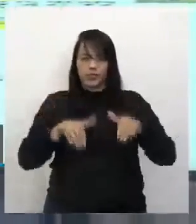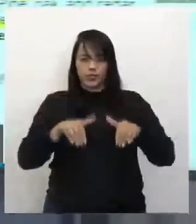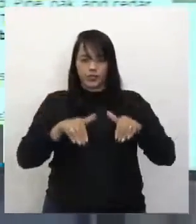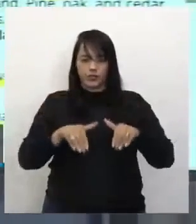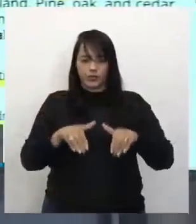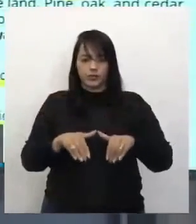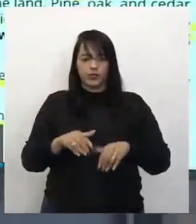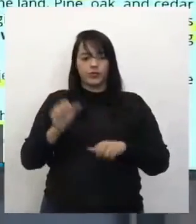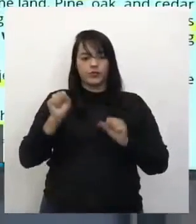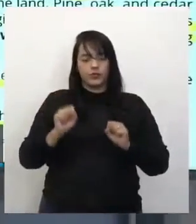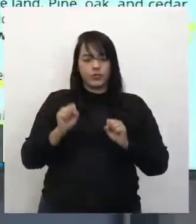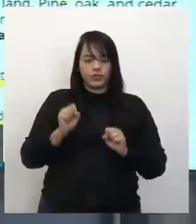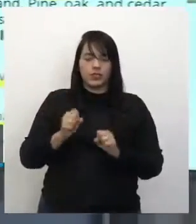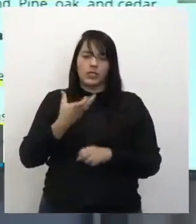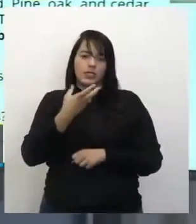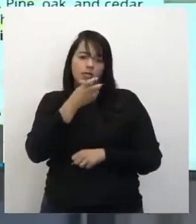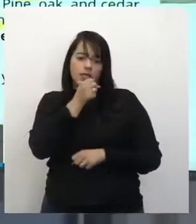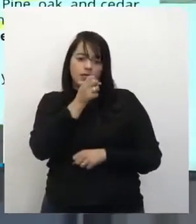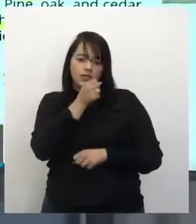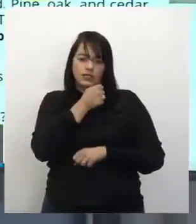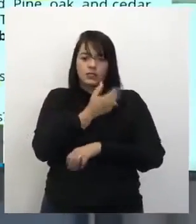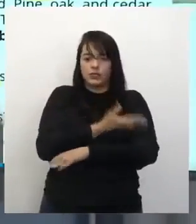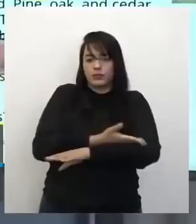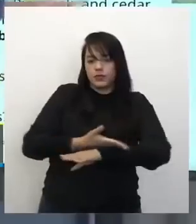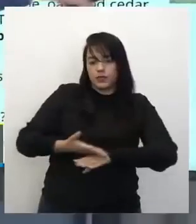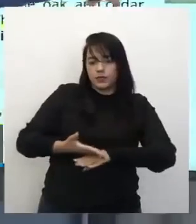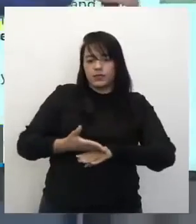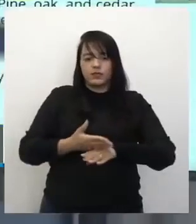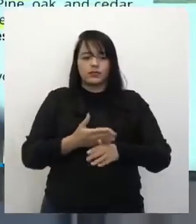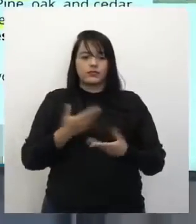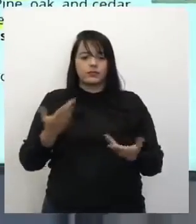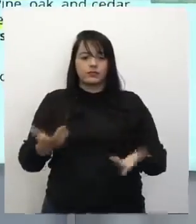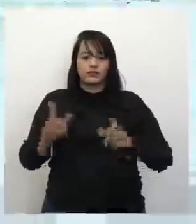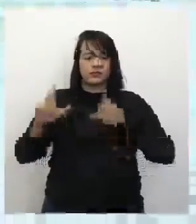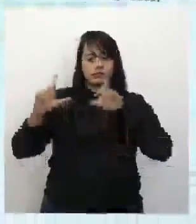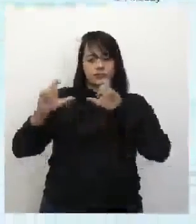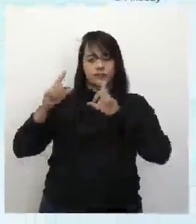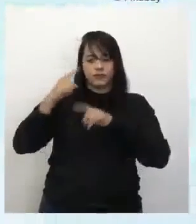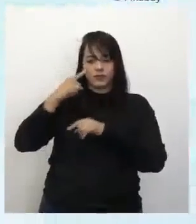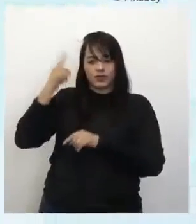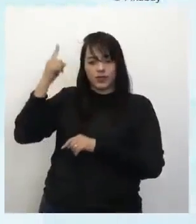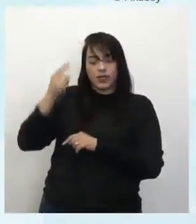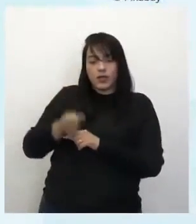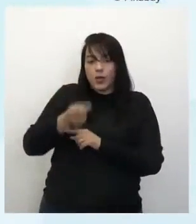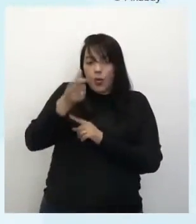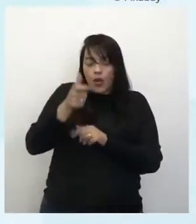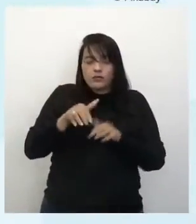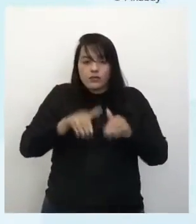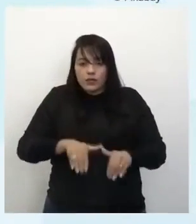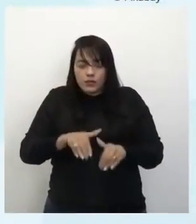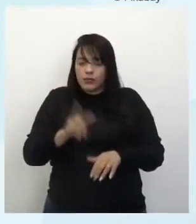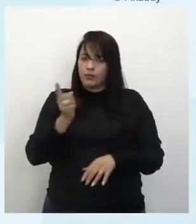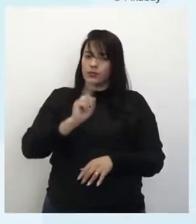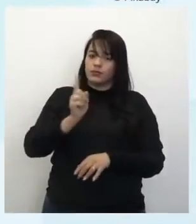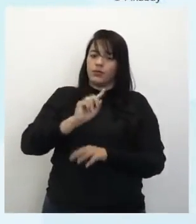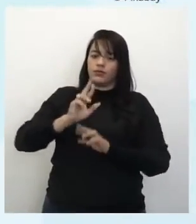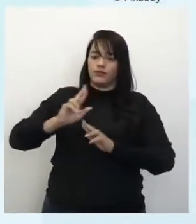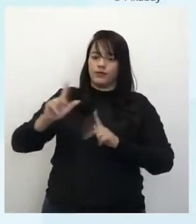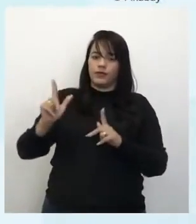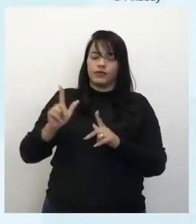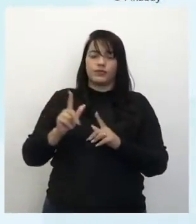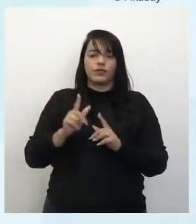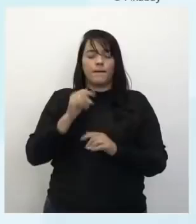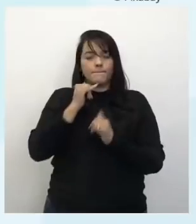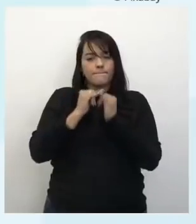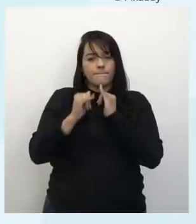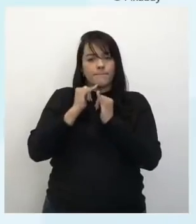ser laranja, pode ser branquinho, né, que ele coloquei aqui. Ele é um tipo, quase um canguru, mas não é um canguru, tá? E ele não é um tree